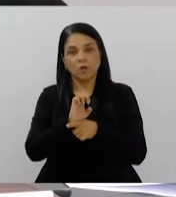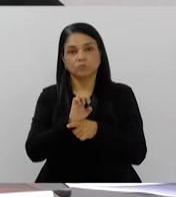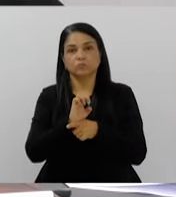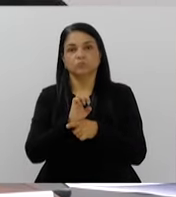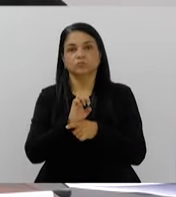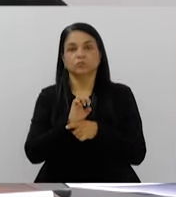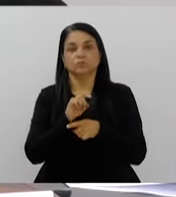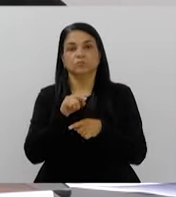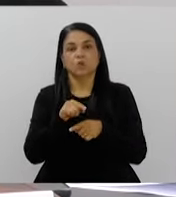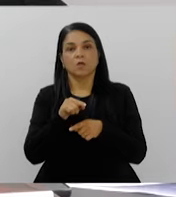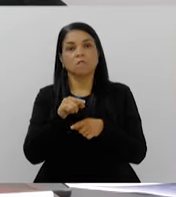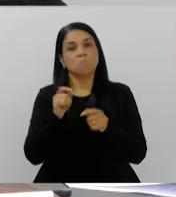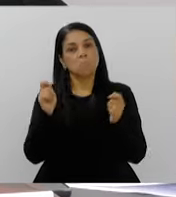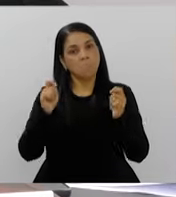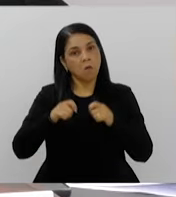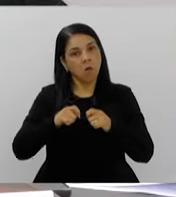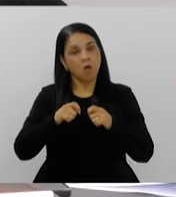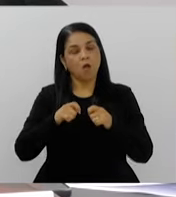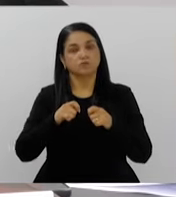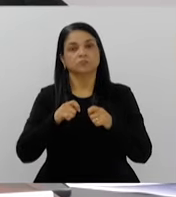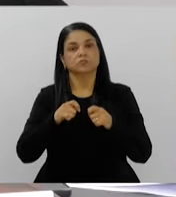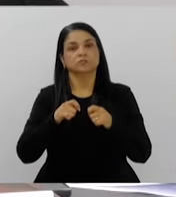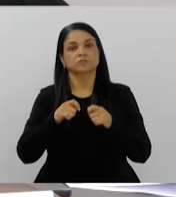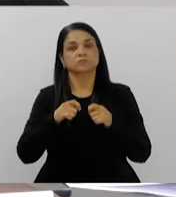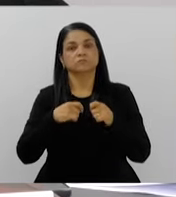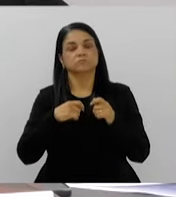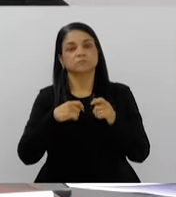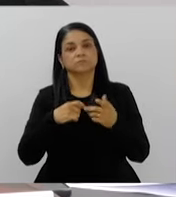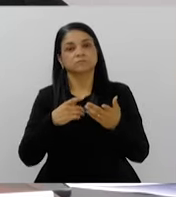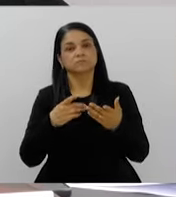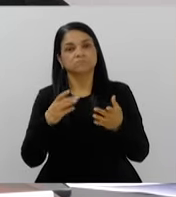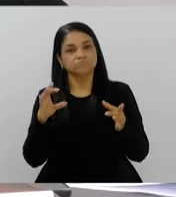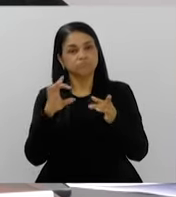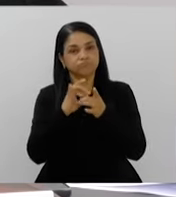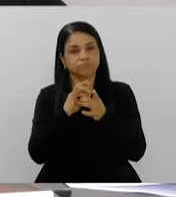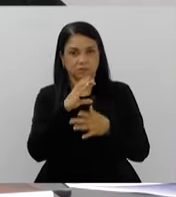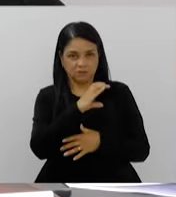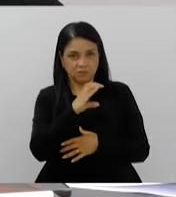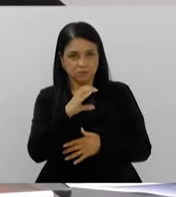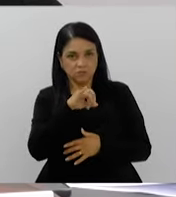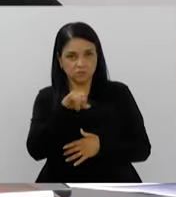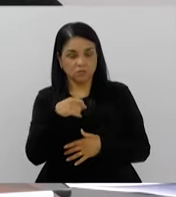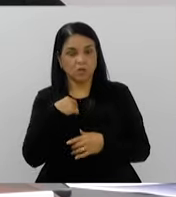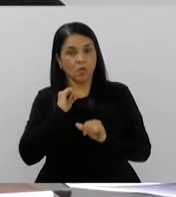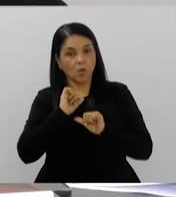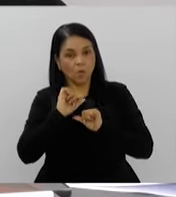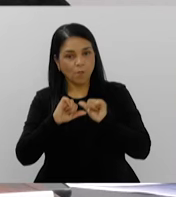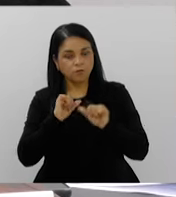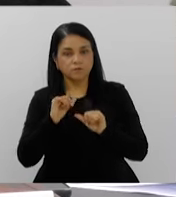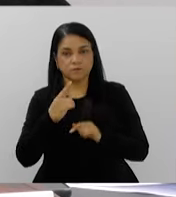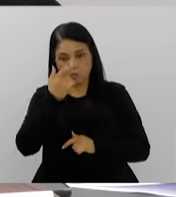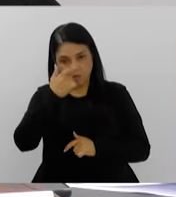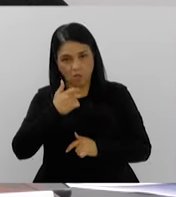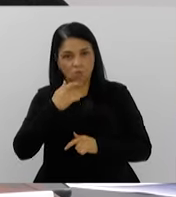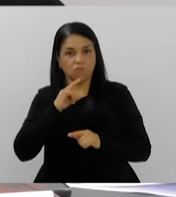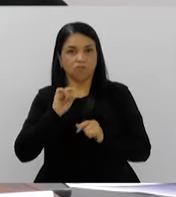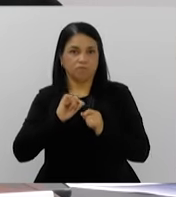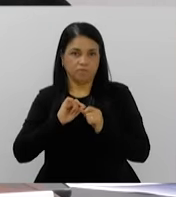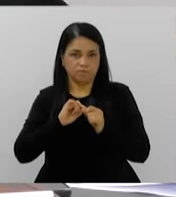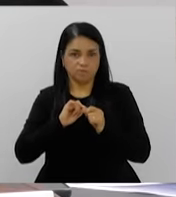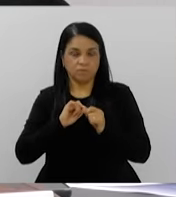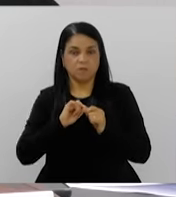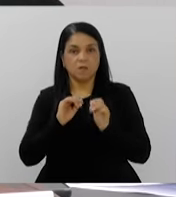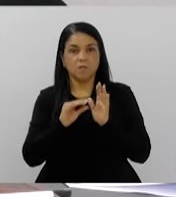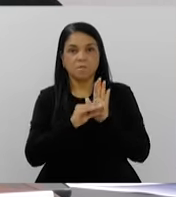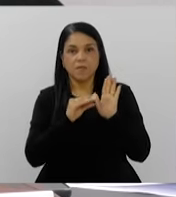da CCJ que a gente pode fazer programas. E a única observação que eu faria, deputada Érica, também uma outra